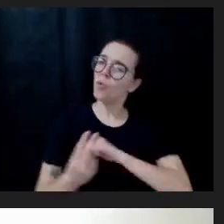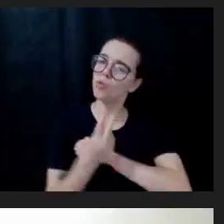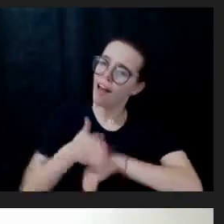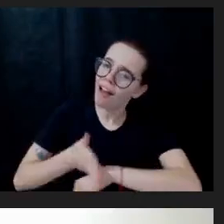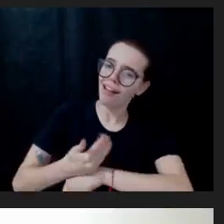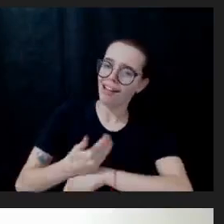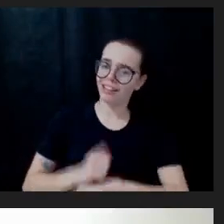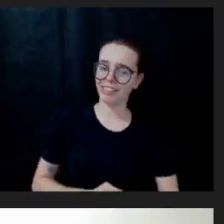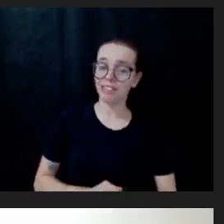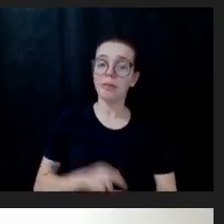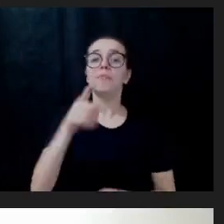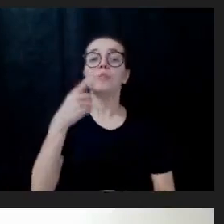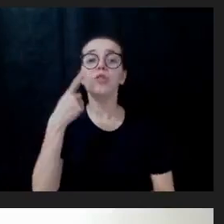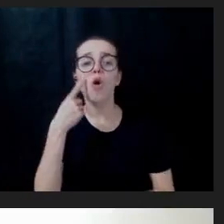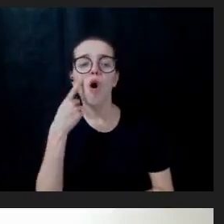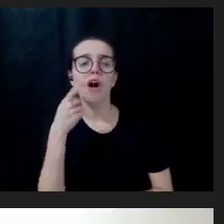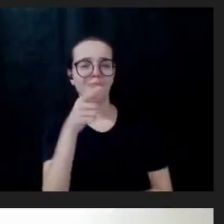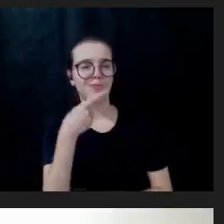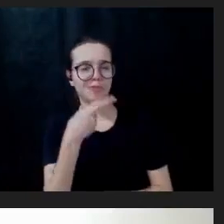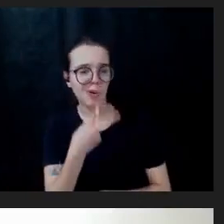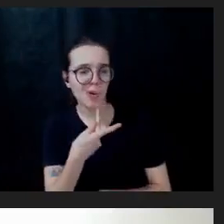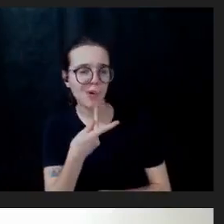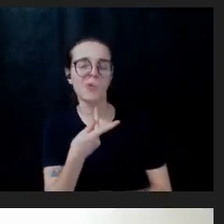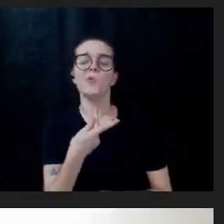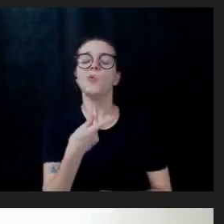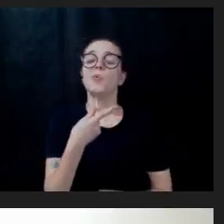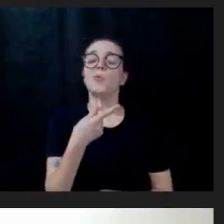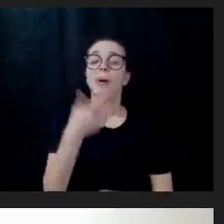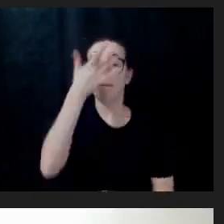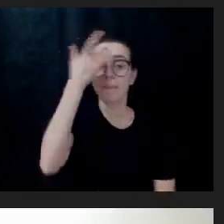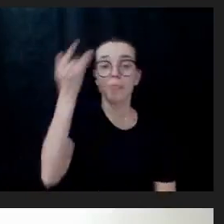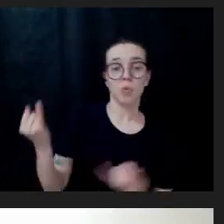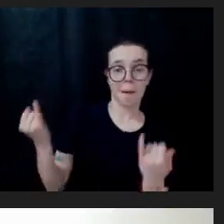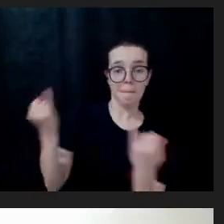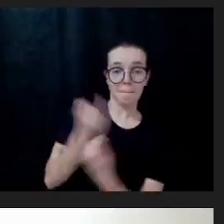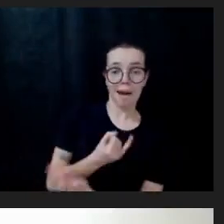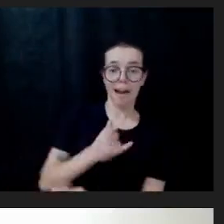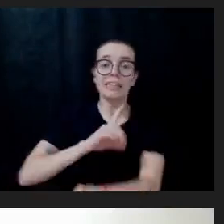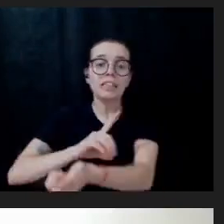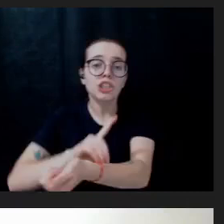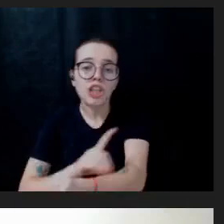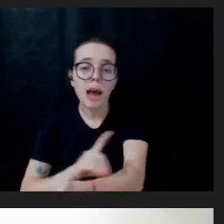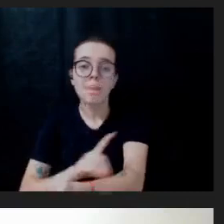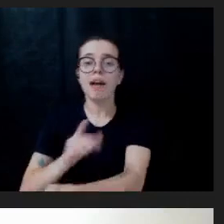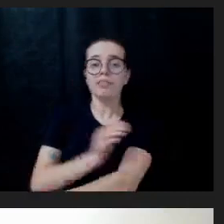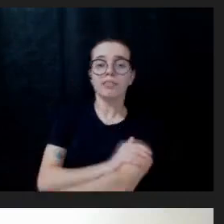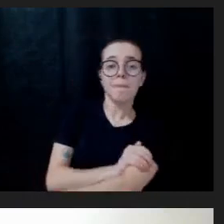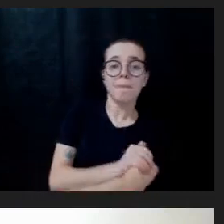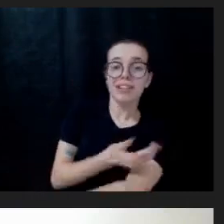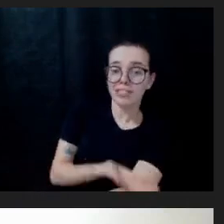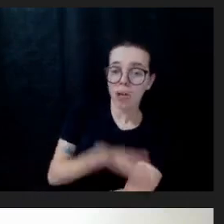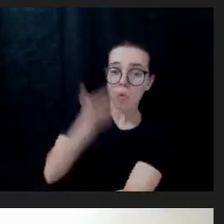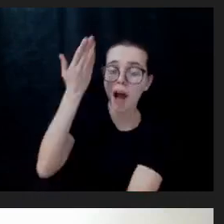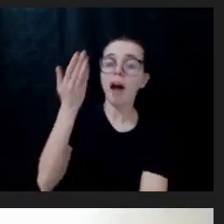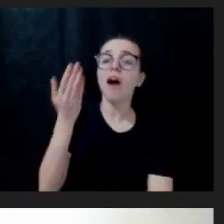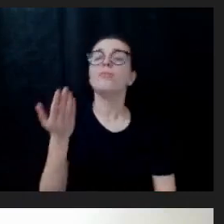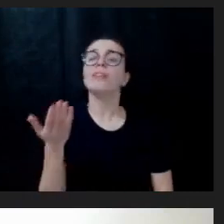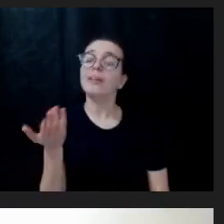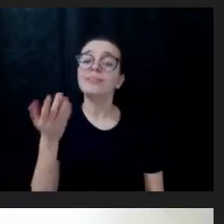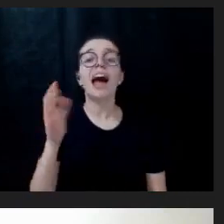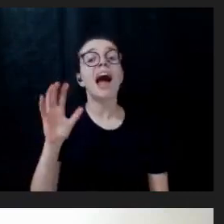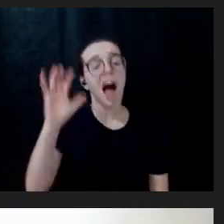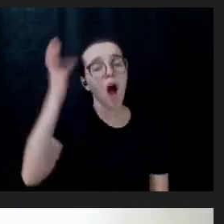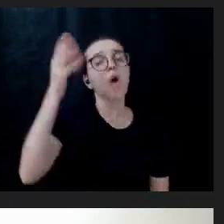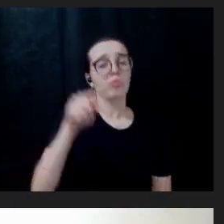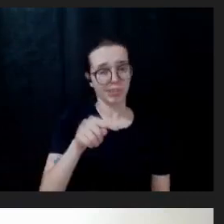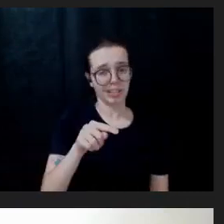em pessoas magras. Acontece, né? O diabetes em pessoas magras é muito frequente no diabetes